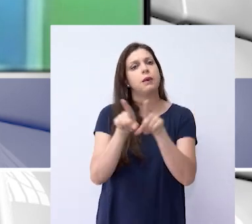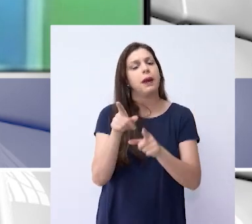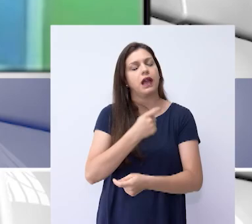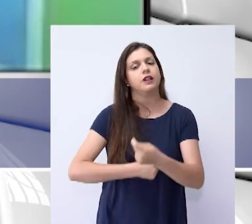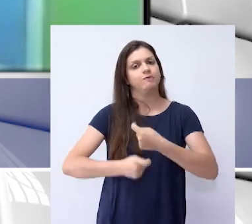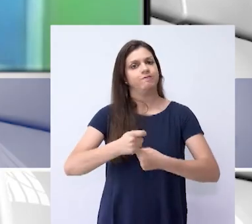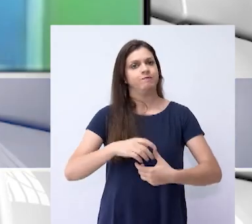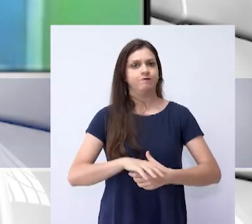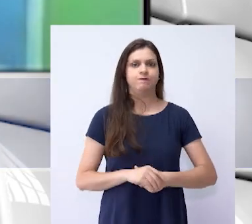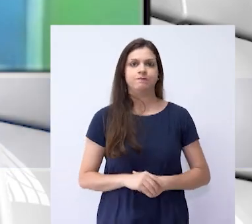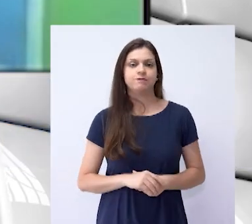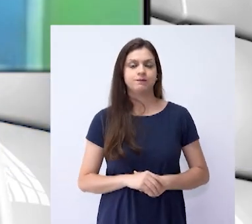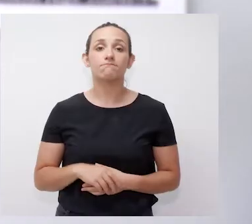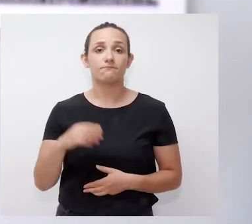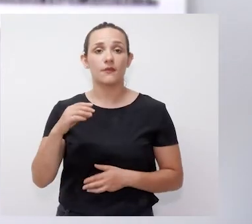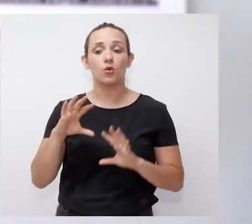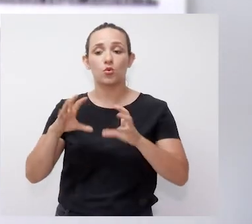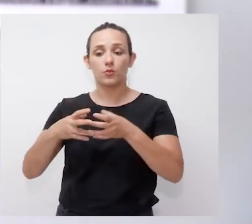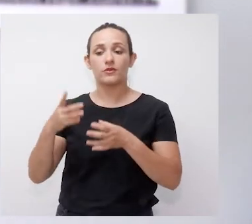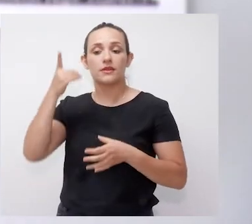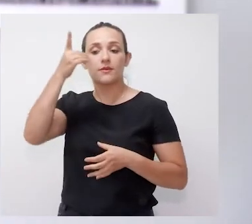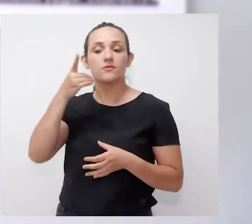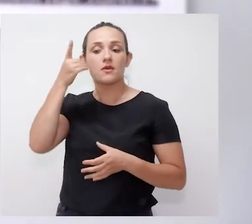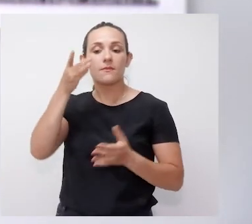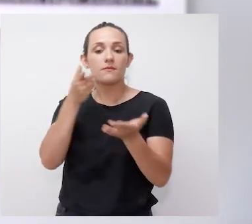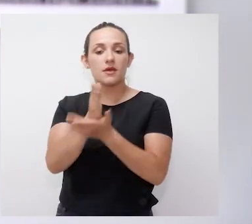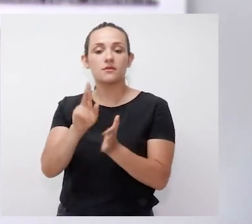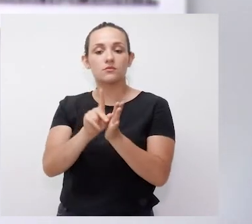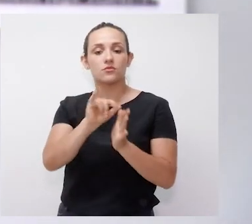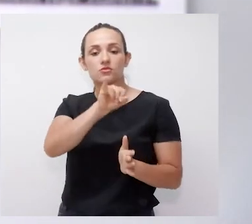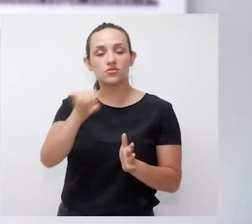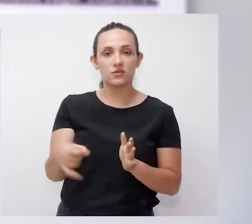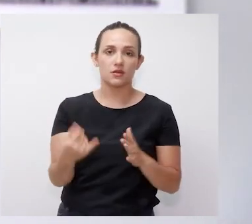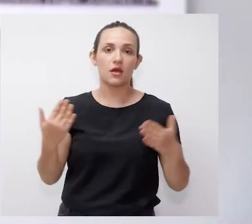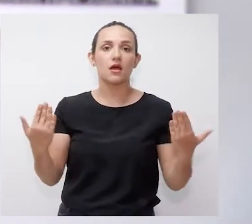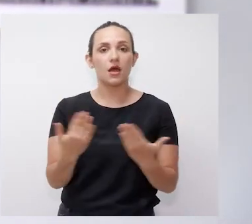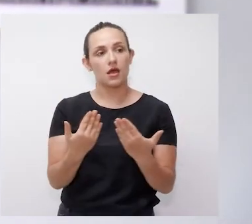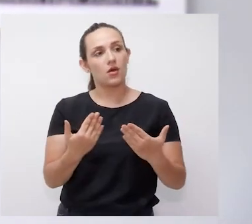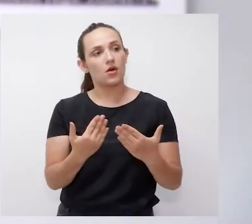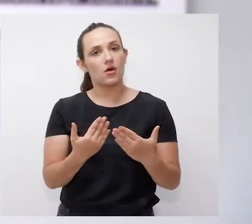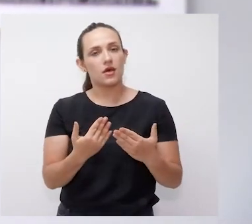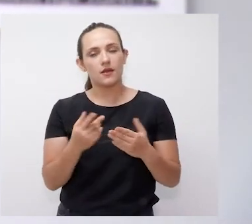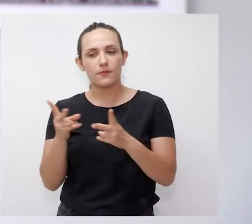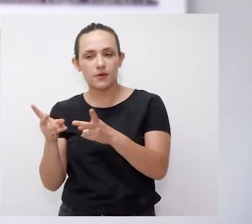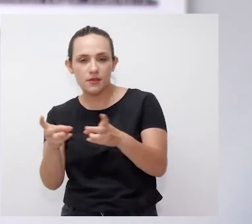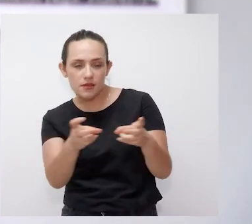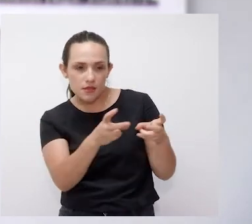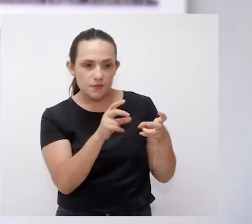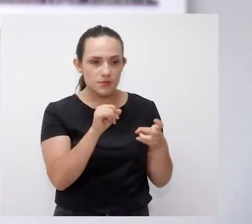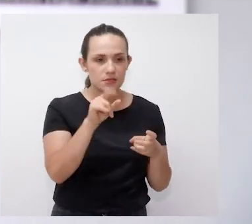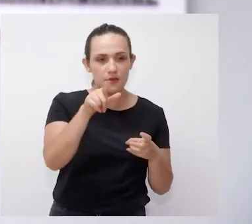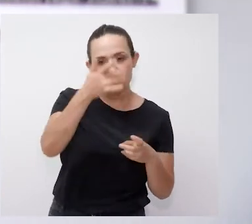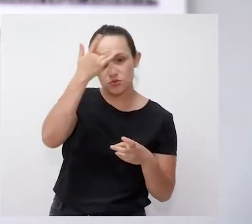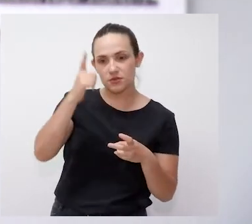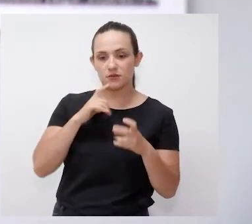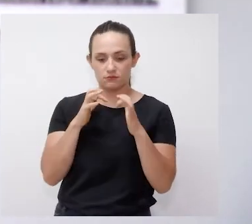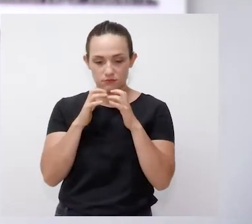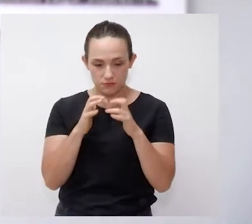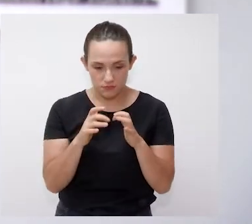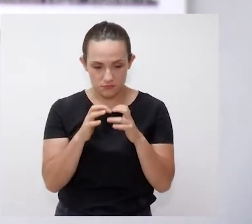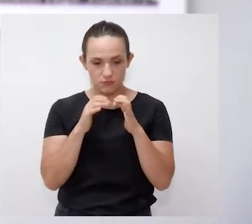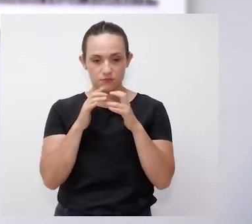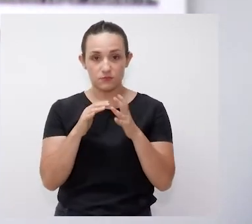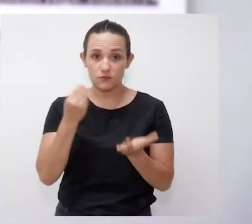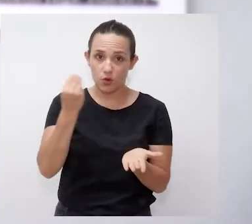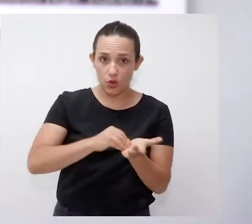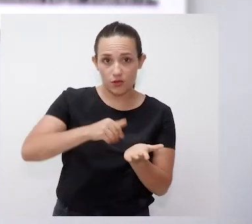zoneamento ecológico e econômico. Deputados aprovam um projeto que passa a identificar pessoas com transtorno do espectro